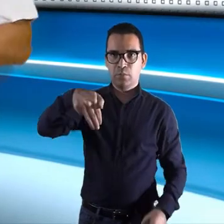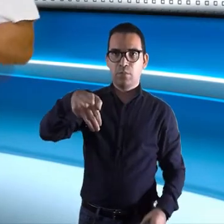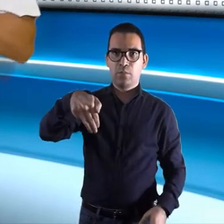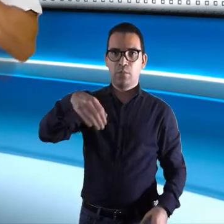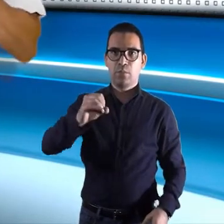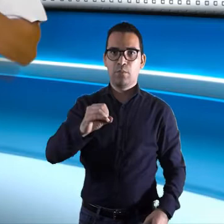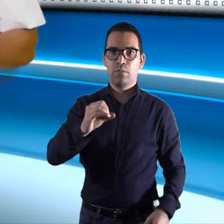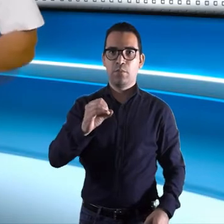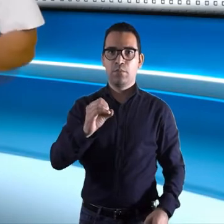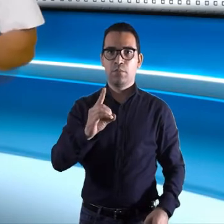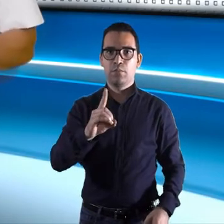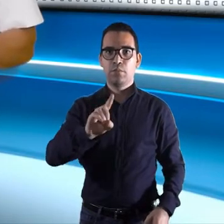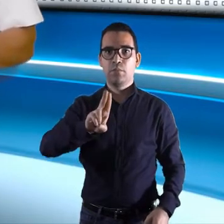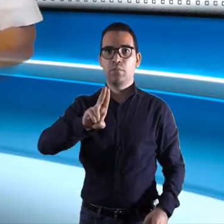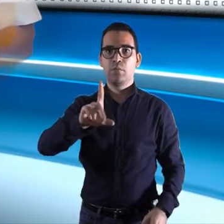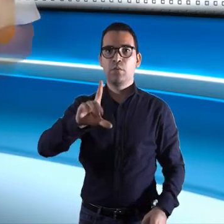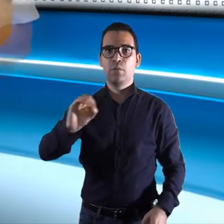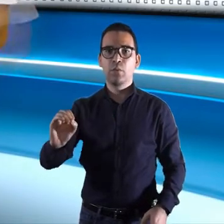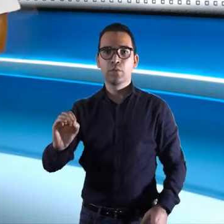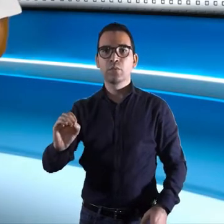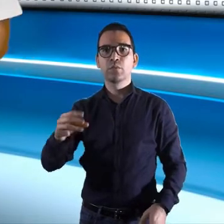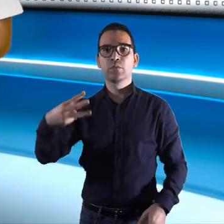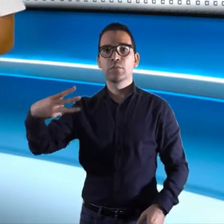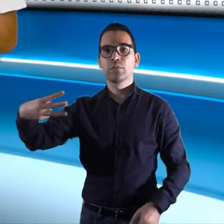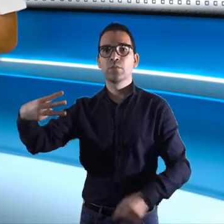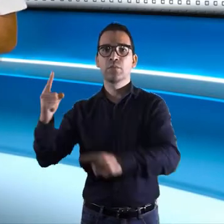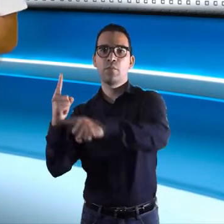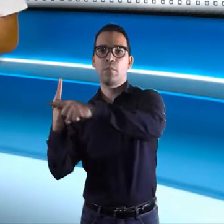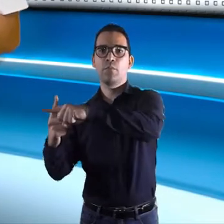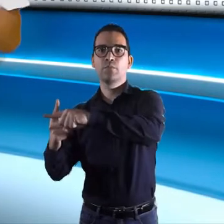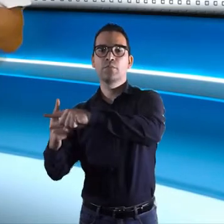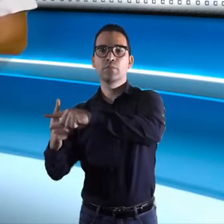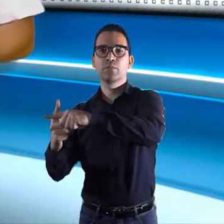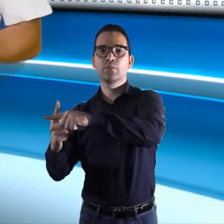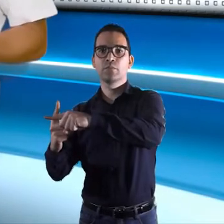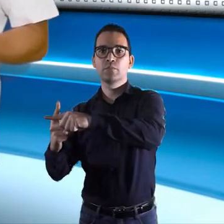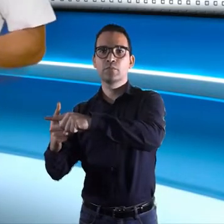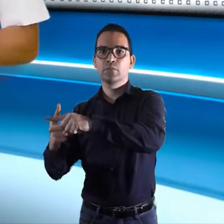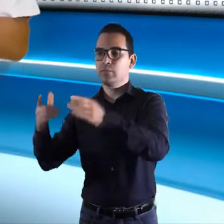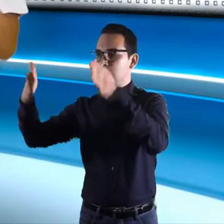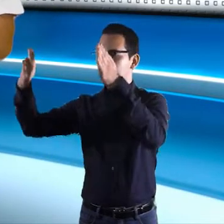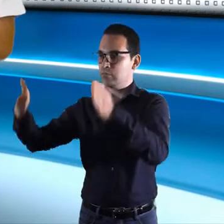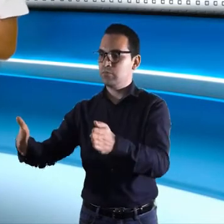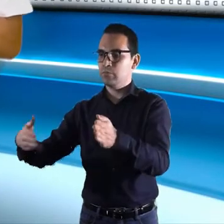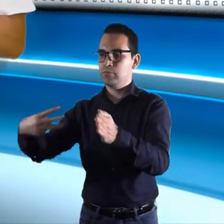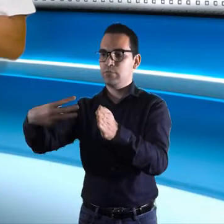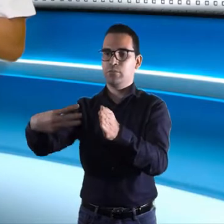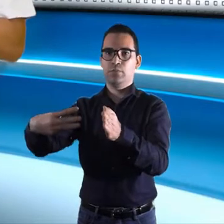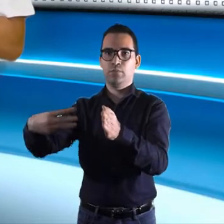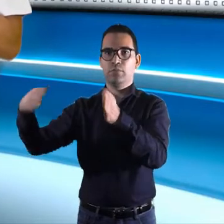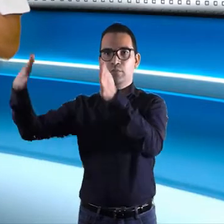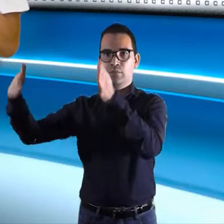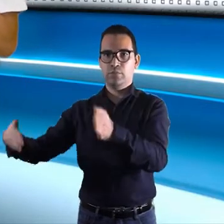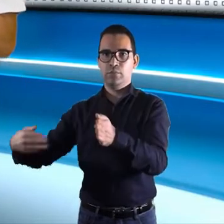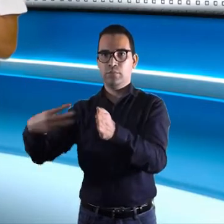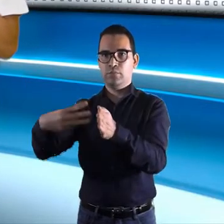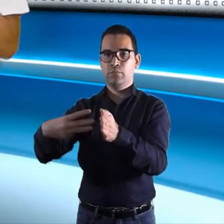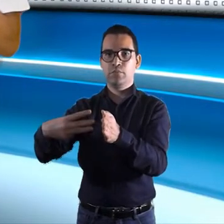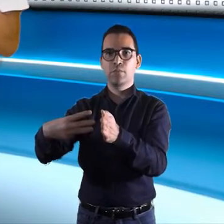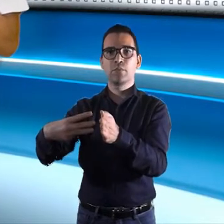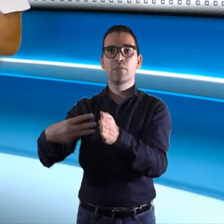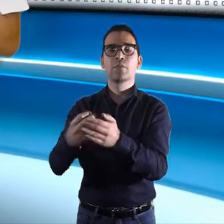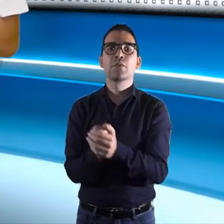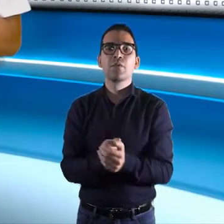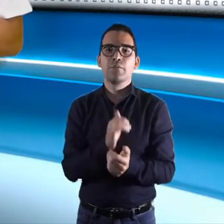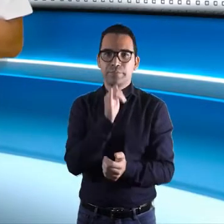de 3 positivo, a partir do ponto de origem, o 0, você vai deslocar até